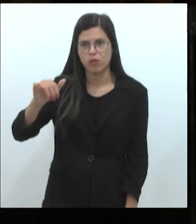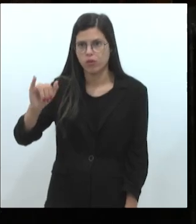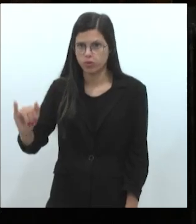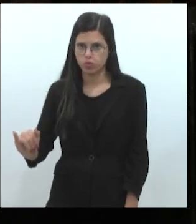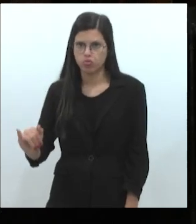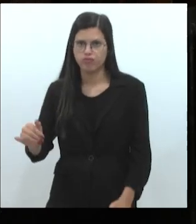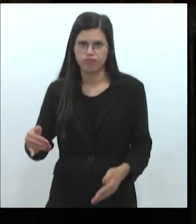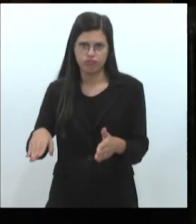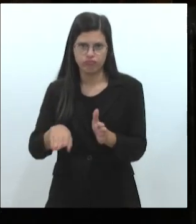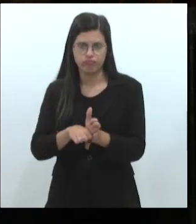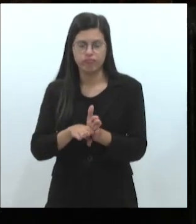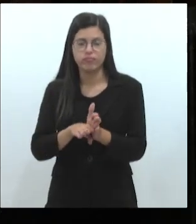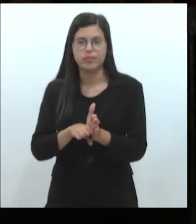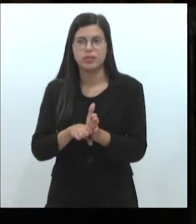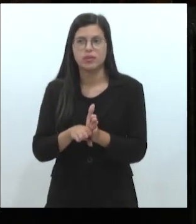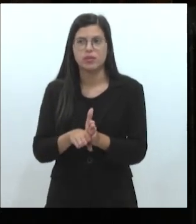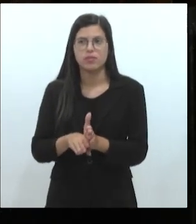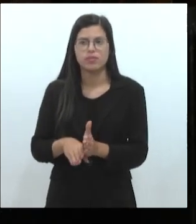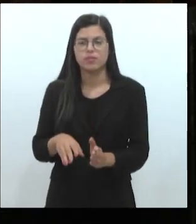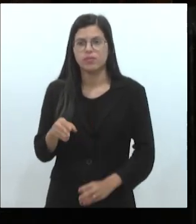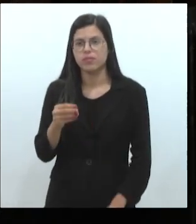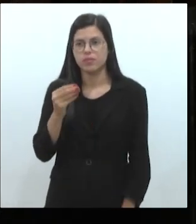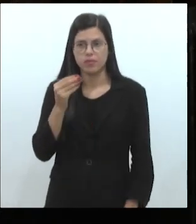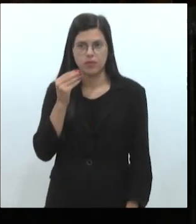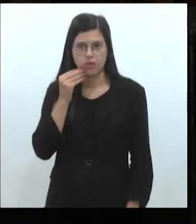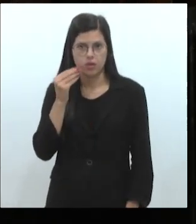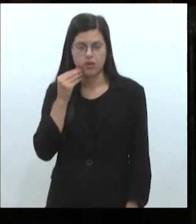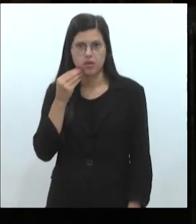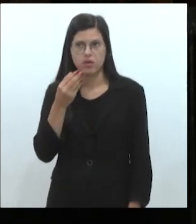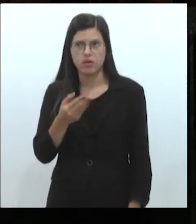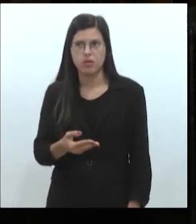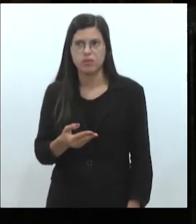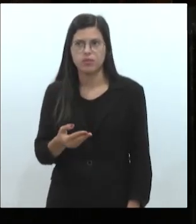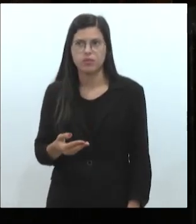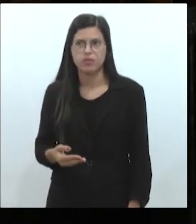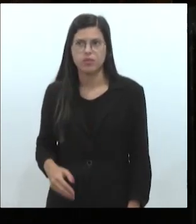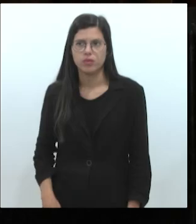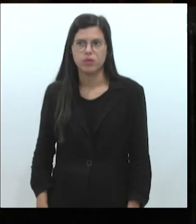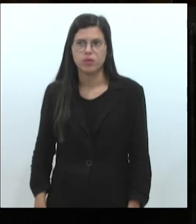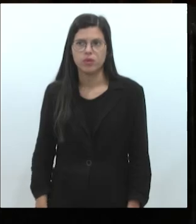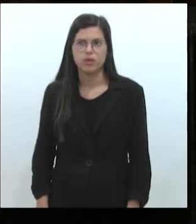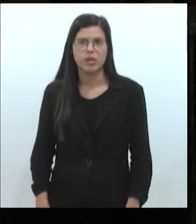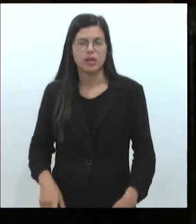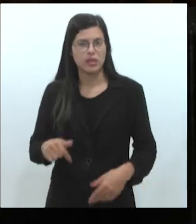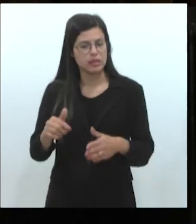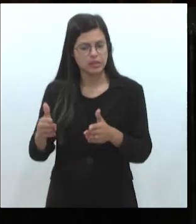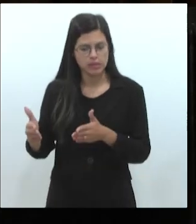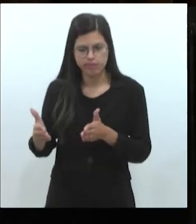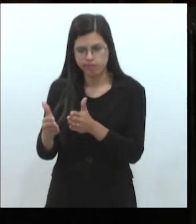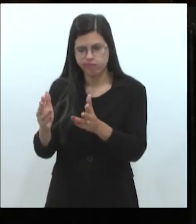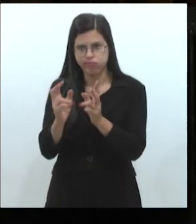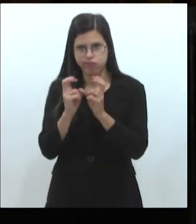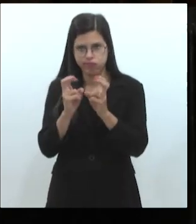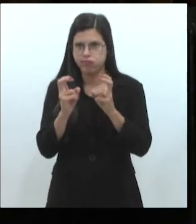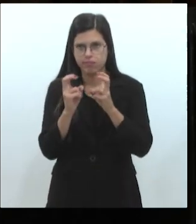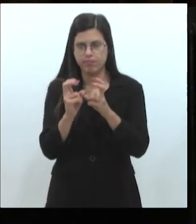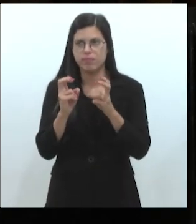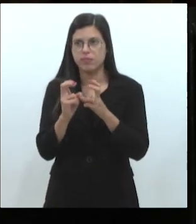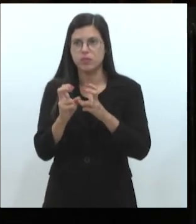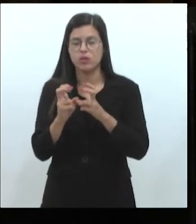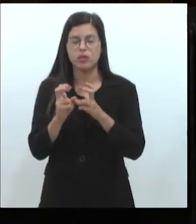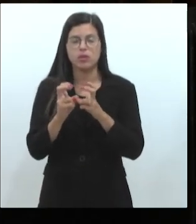E, evidentemente, as flechas desse arco ferroviário seriam